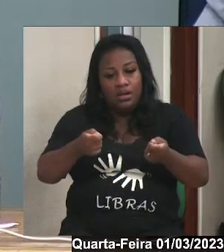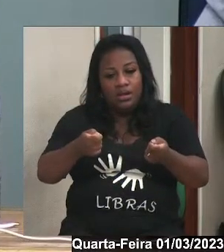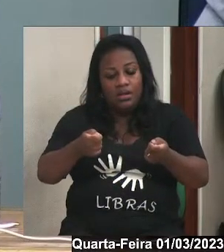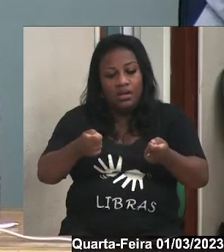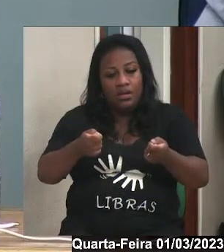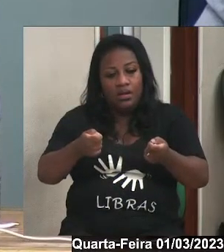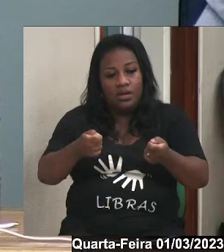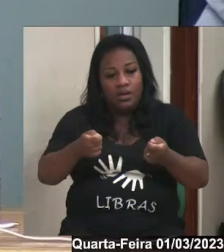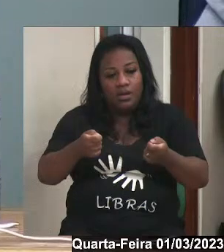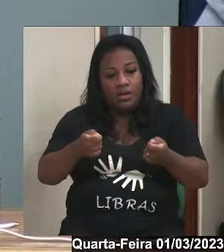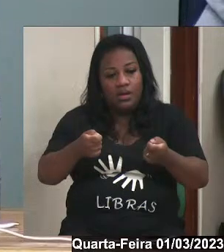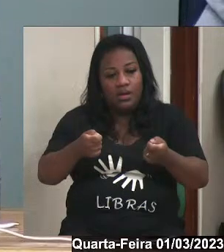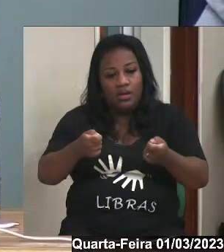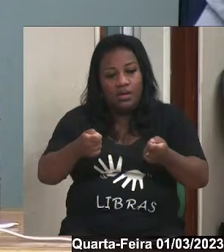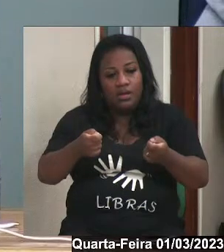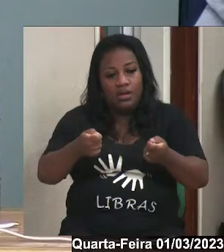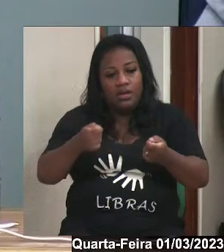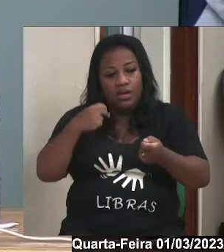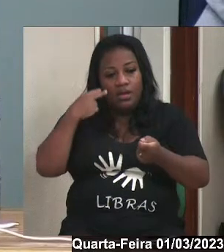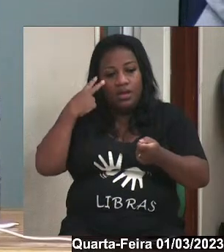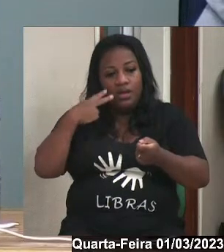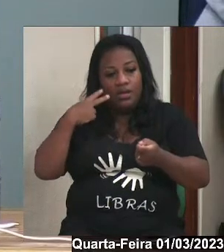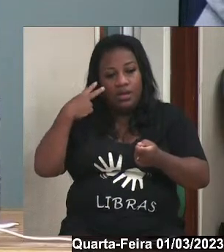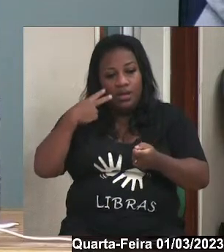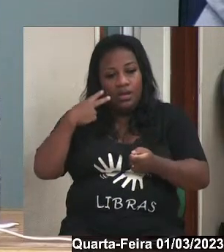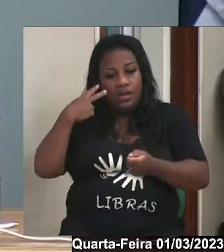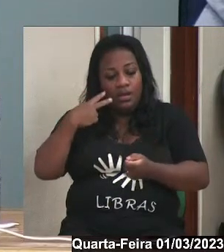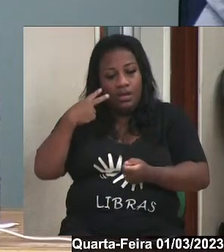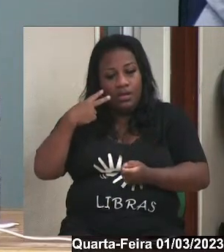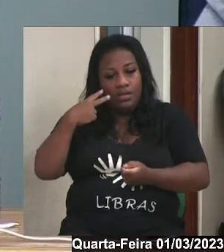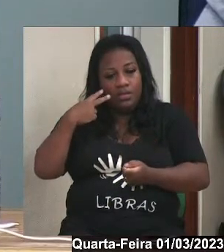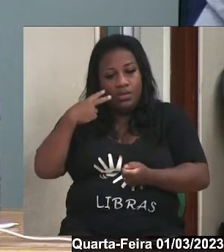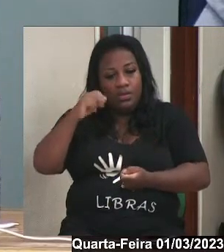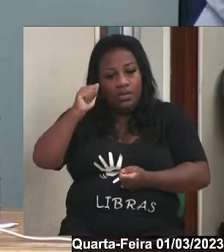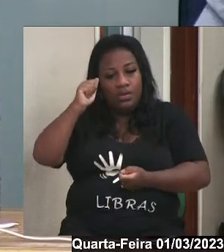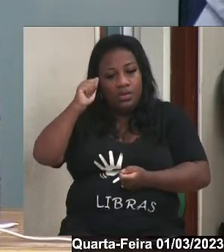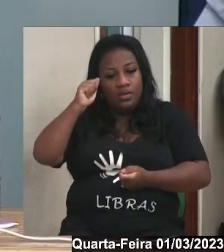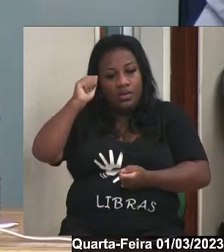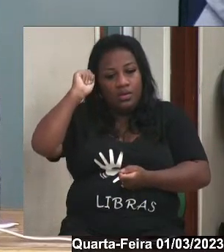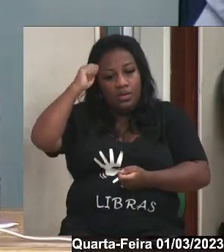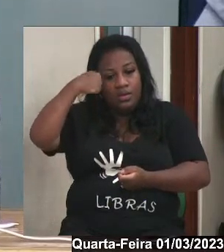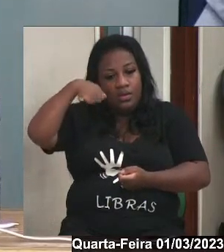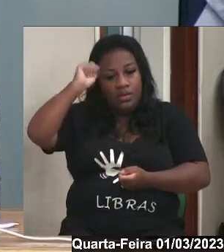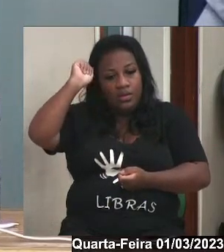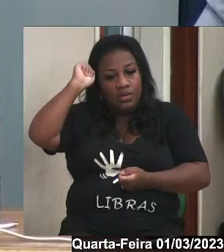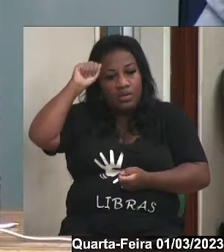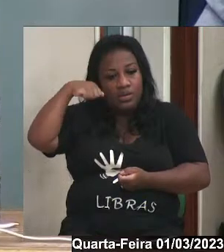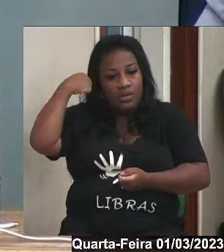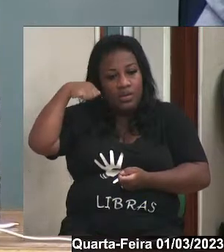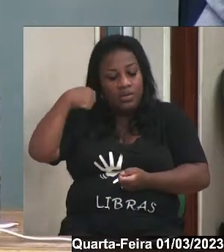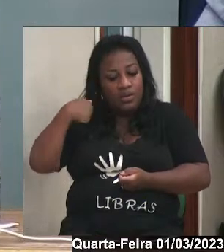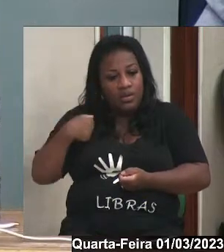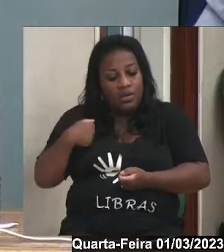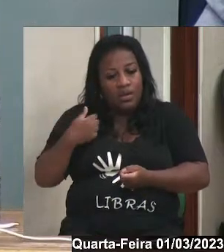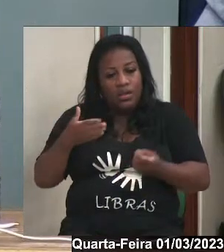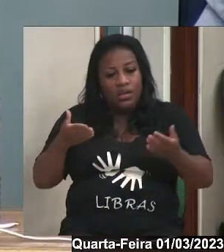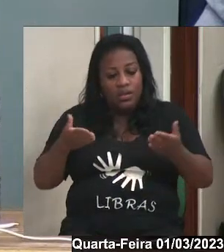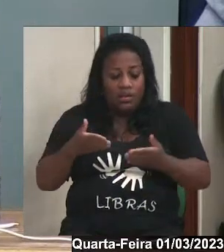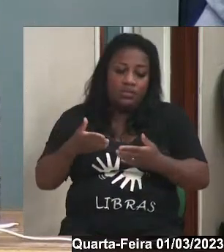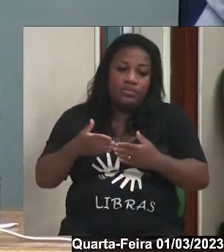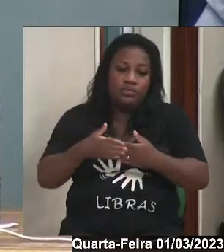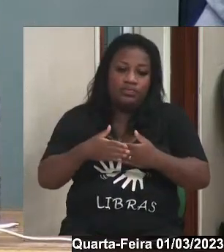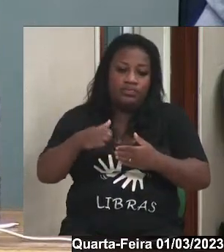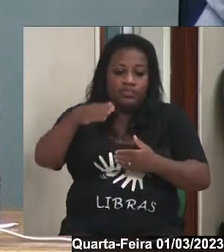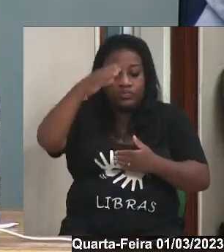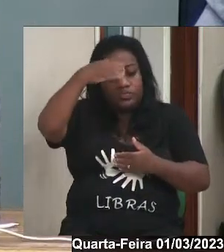de Andrade. A vereadora Aline dos Santos chamou para entregar a homenagem ao senhor Silas Gonçalves de Carvalho Júnior.